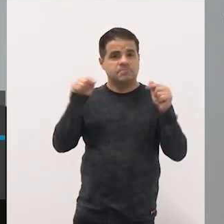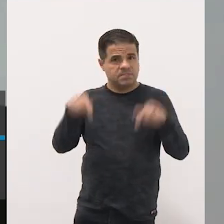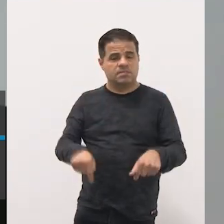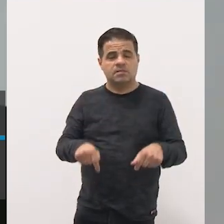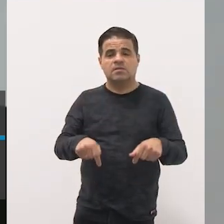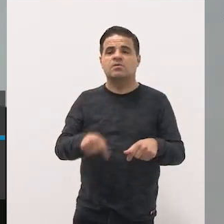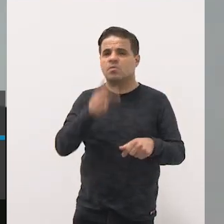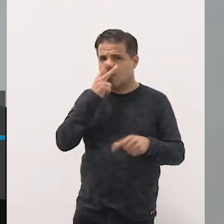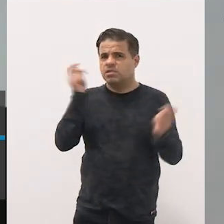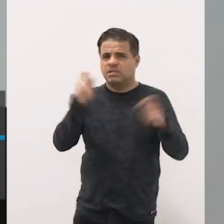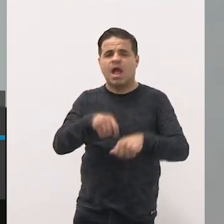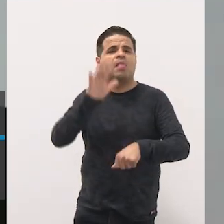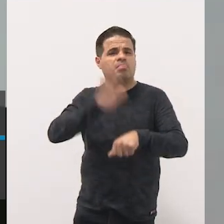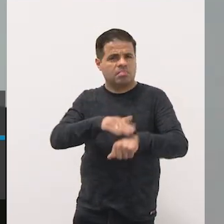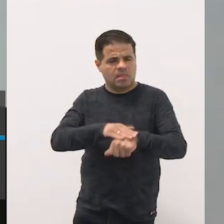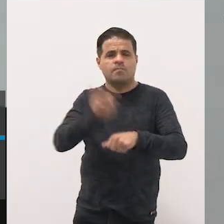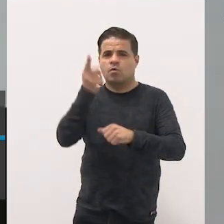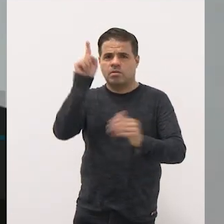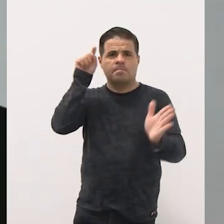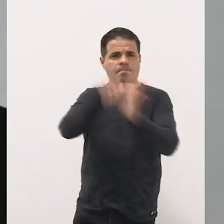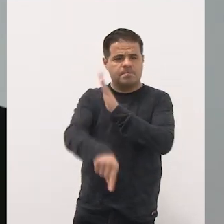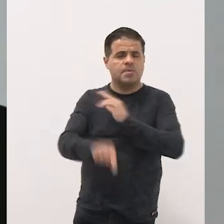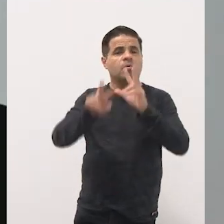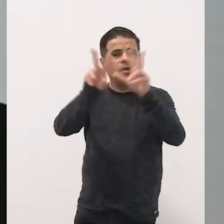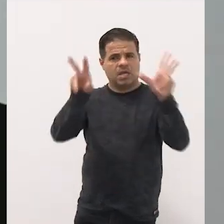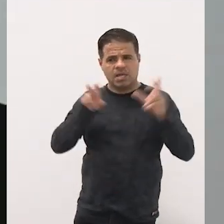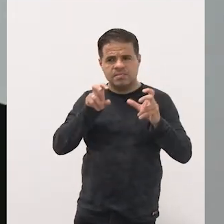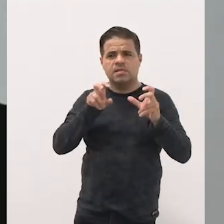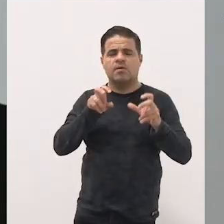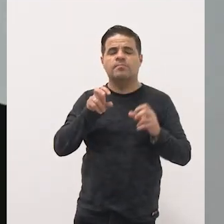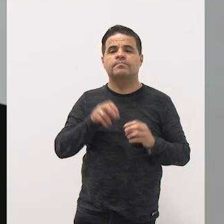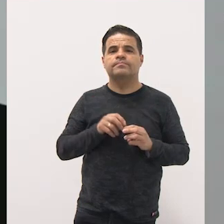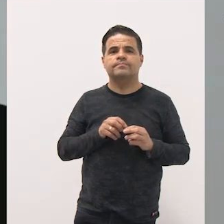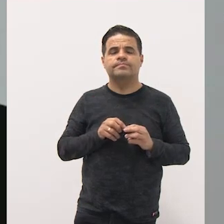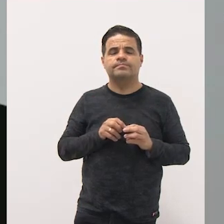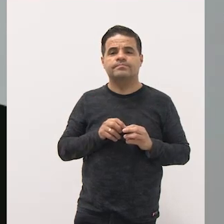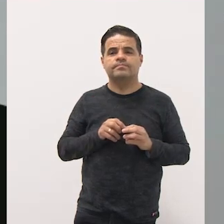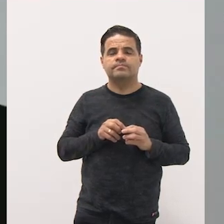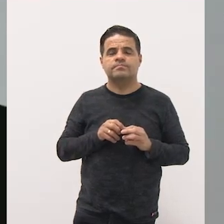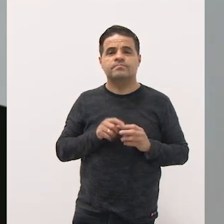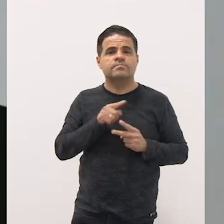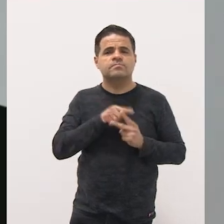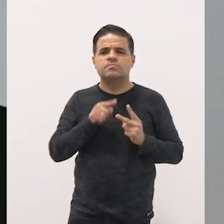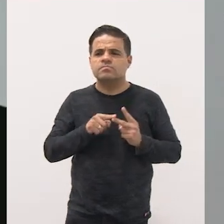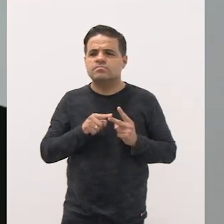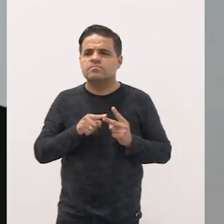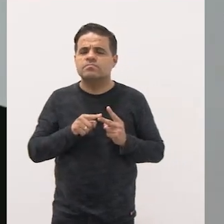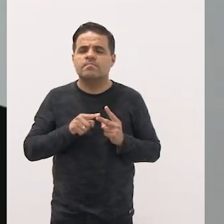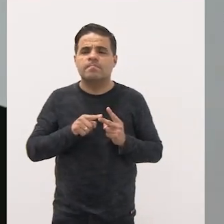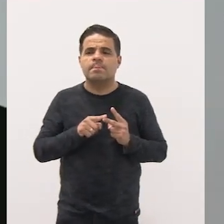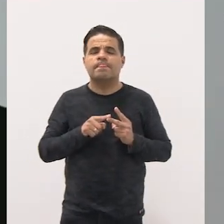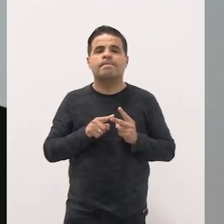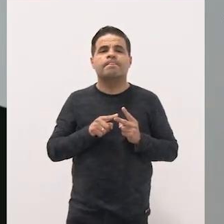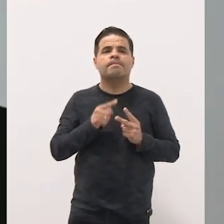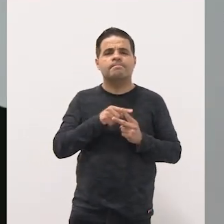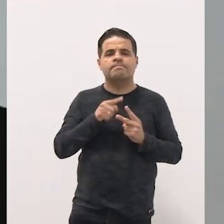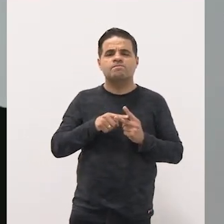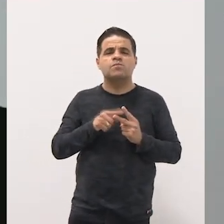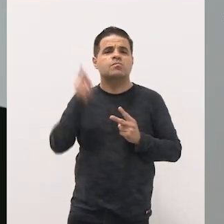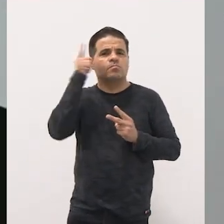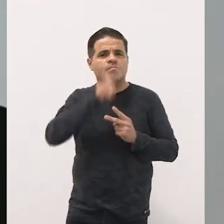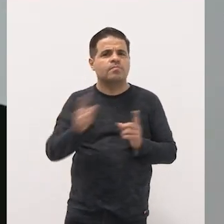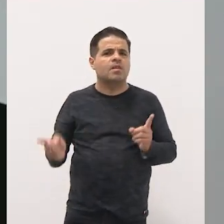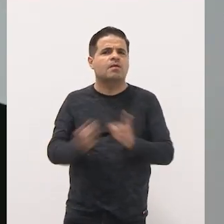eu acho que dá tempo só para mais uma questão. Temos 2 aqui, mas vamos ver se pelo menos uma delas a gente